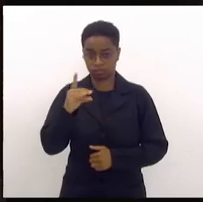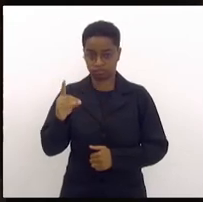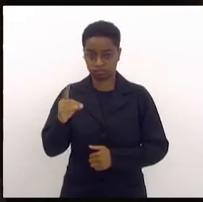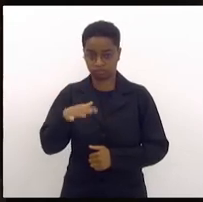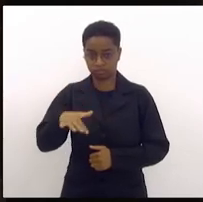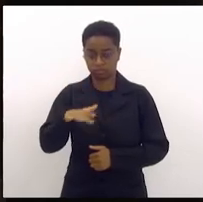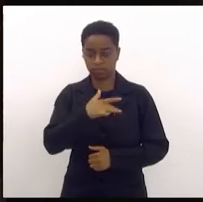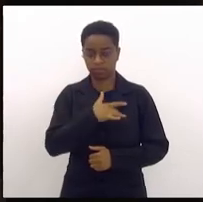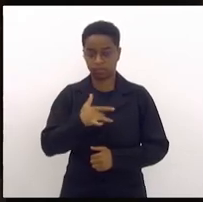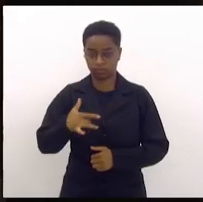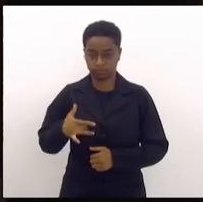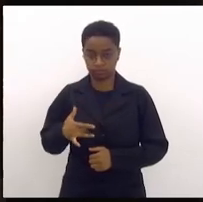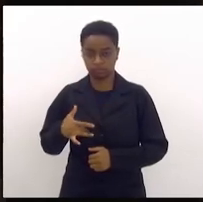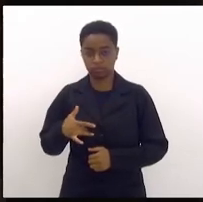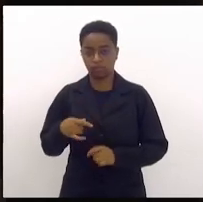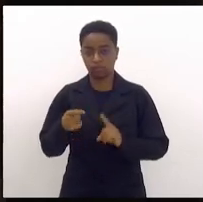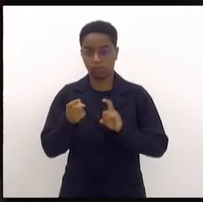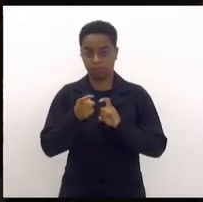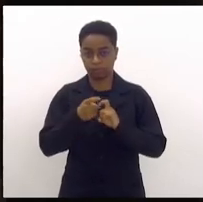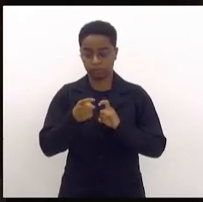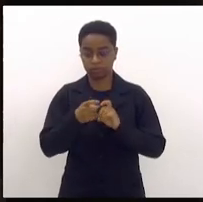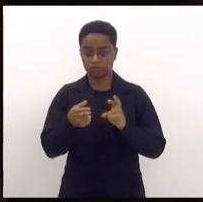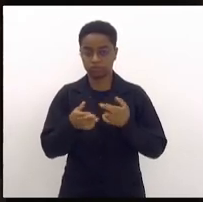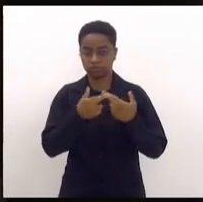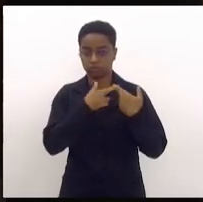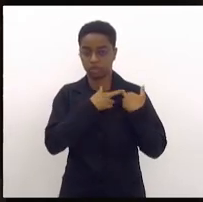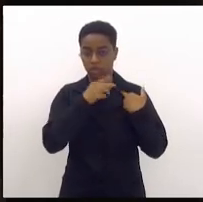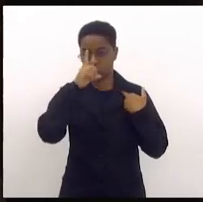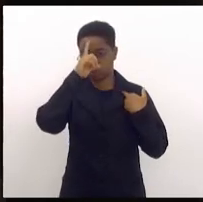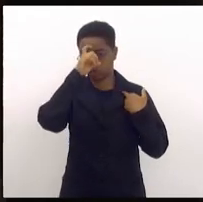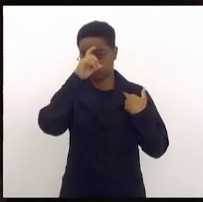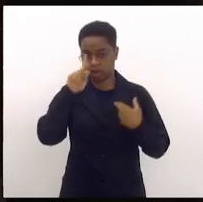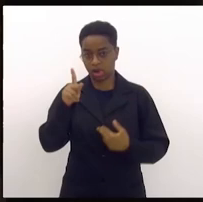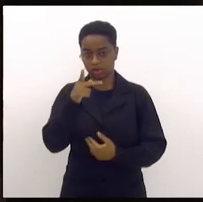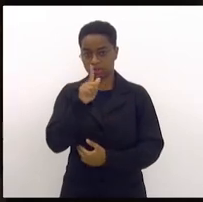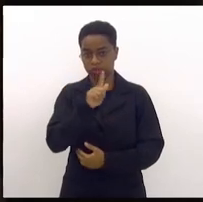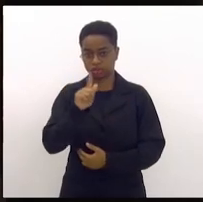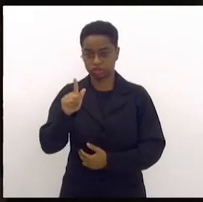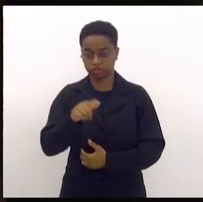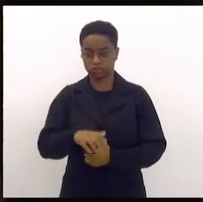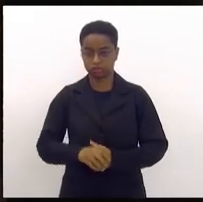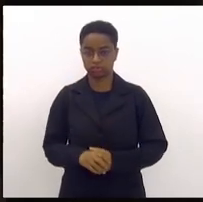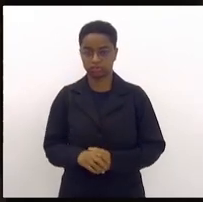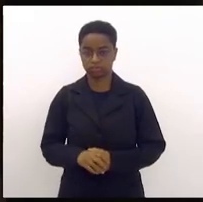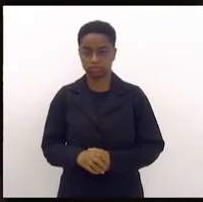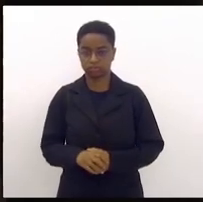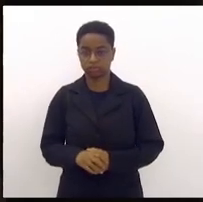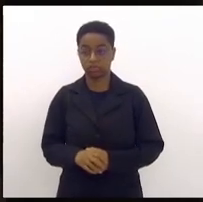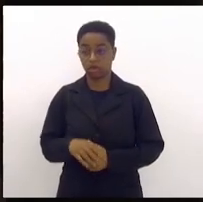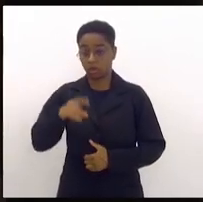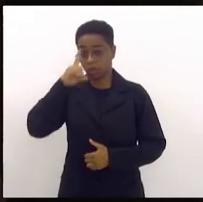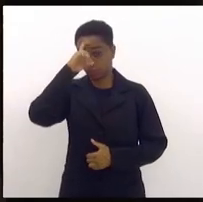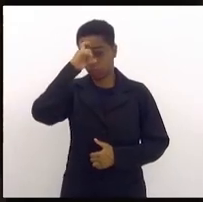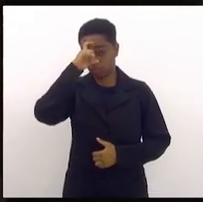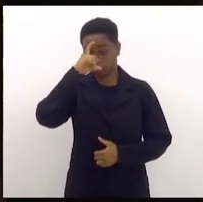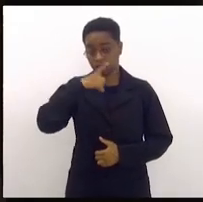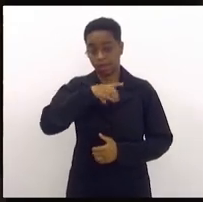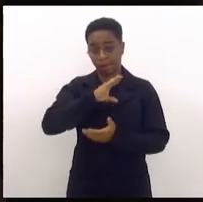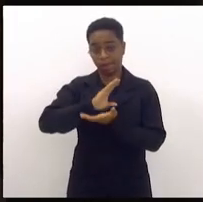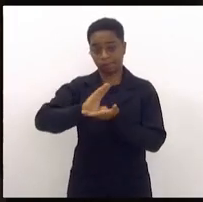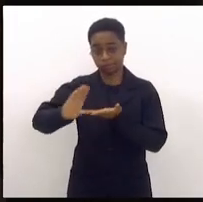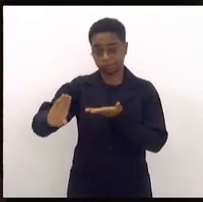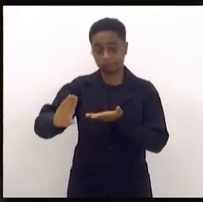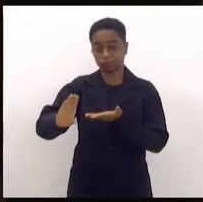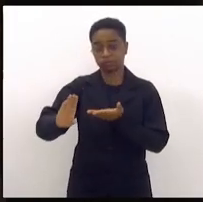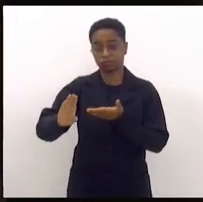de saúde médica responsável pelo Hospital HGG. Hospital esse, deputados, que recebeu só de investimento do governo